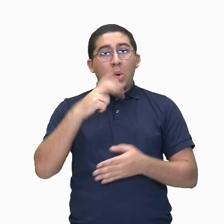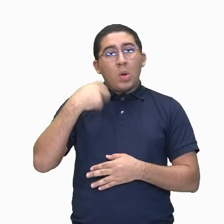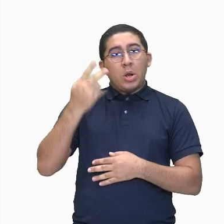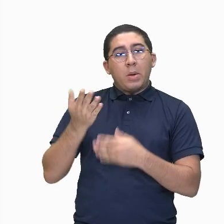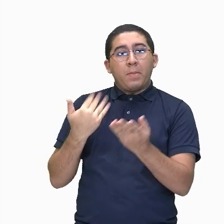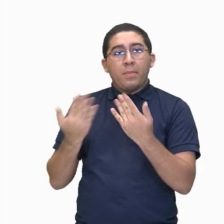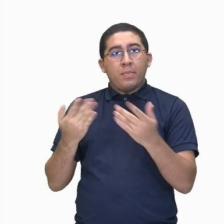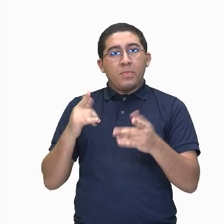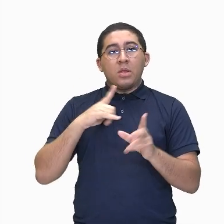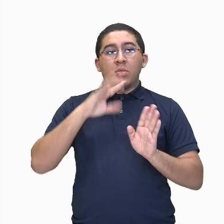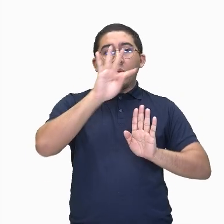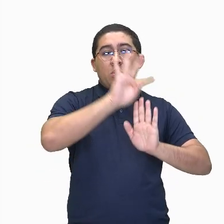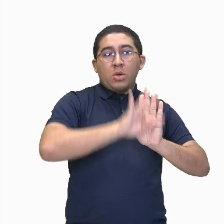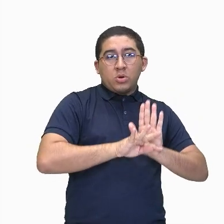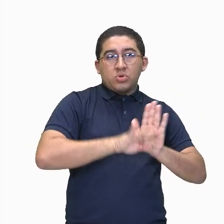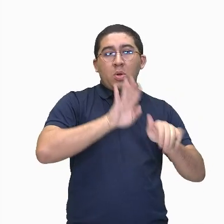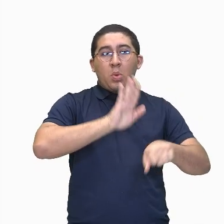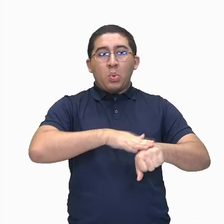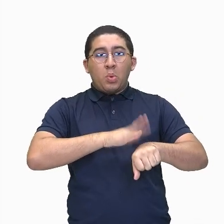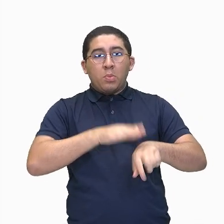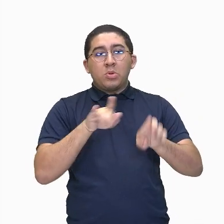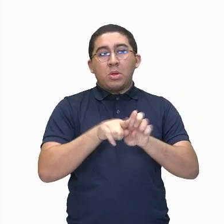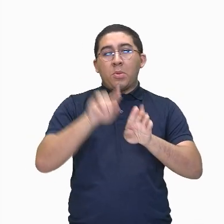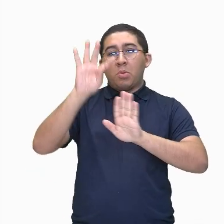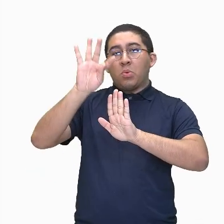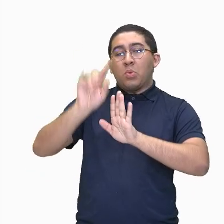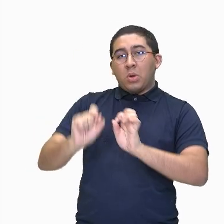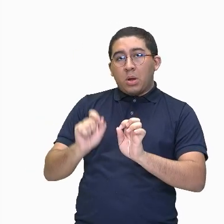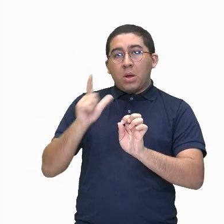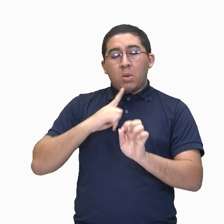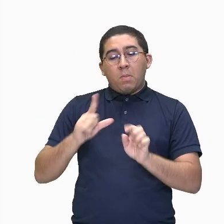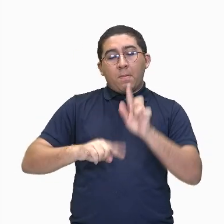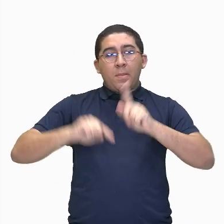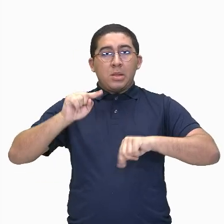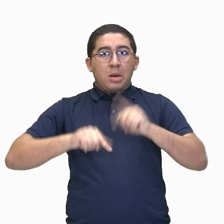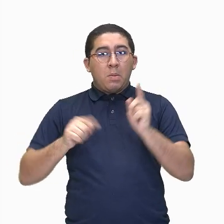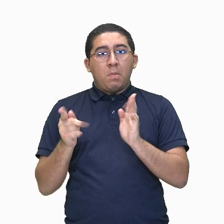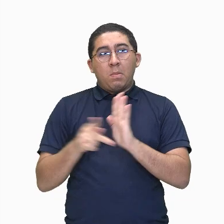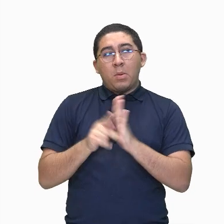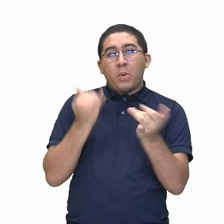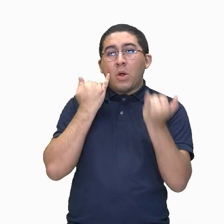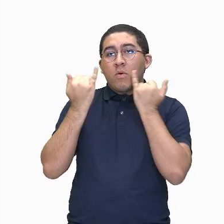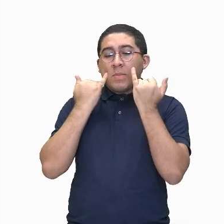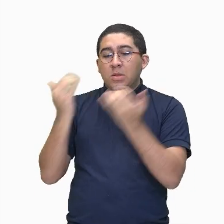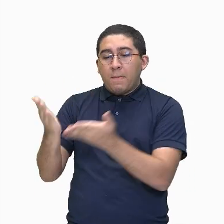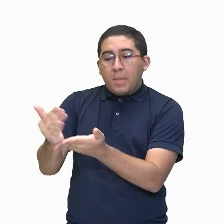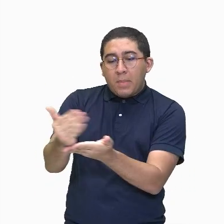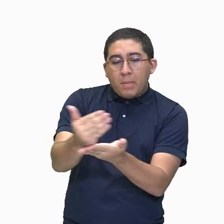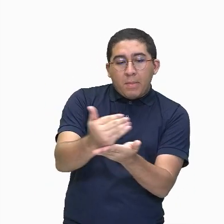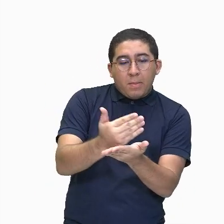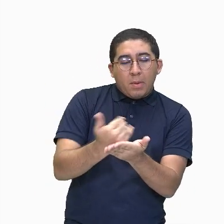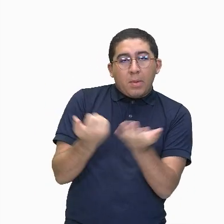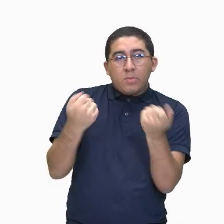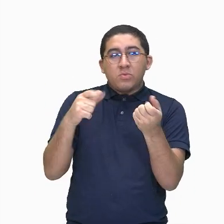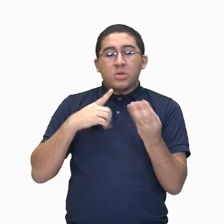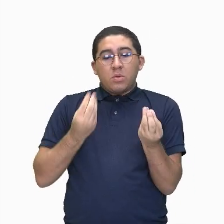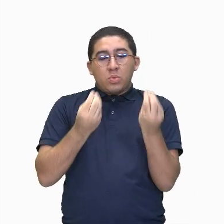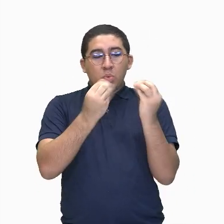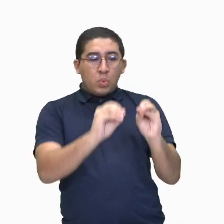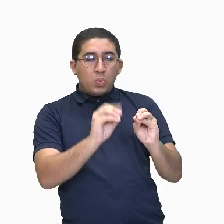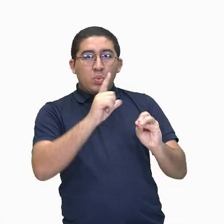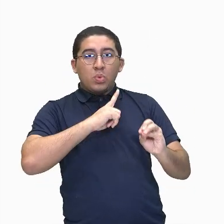orais, tanto como texto autônomo quanto como um instrumento de coleta de informações para serem incorporadas